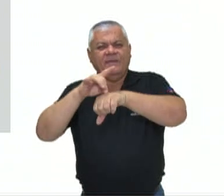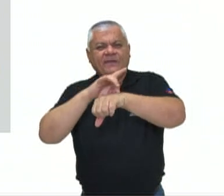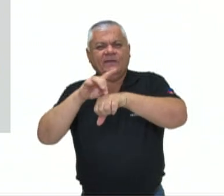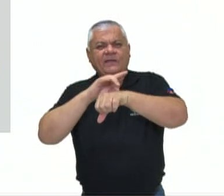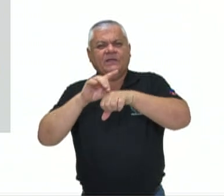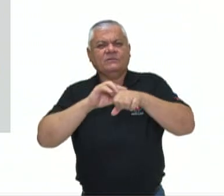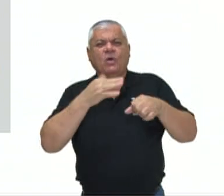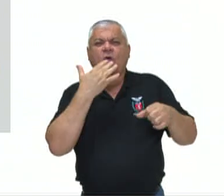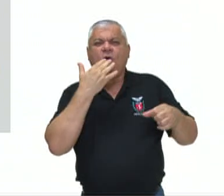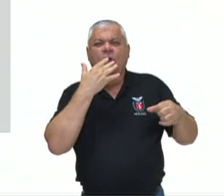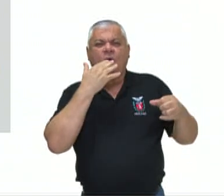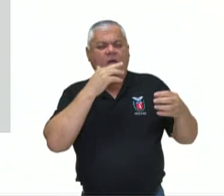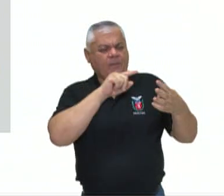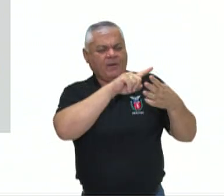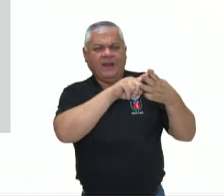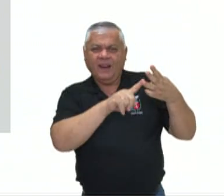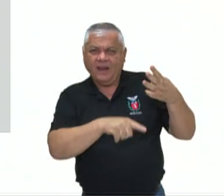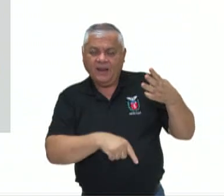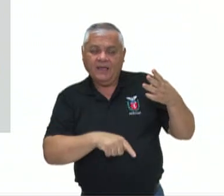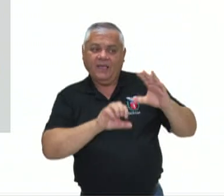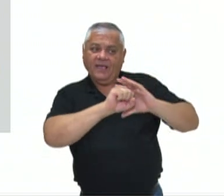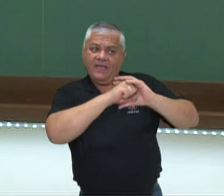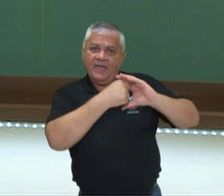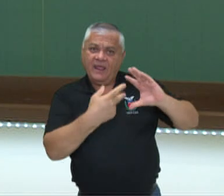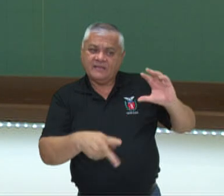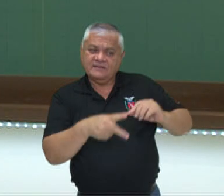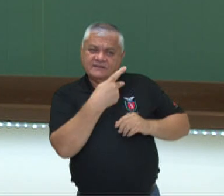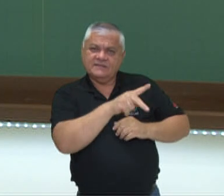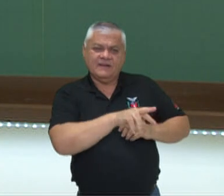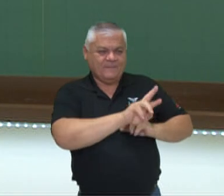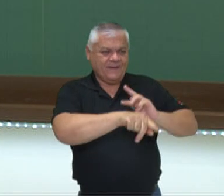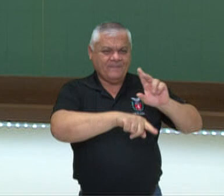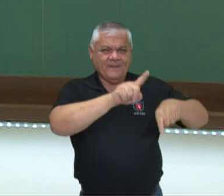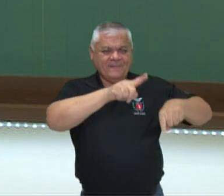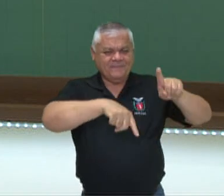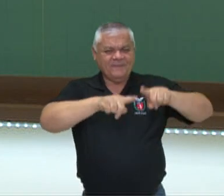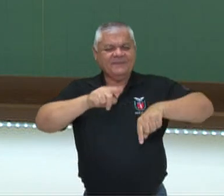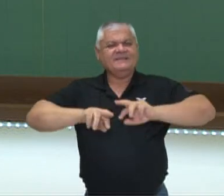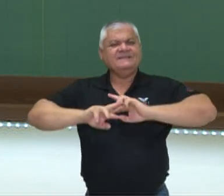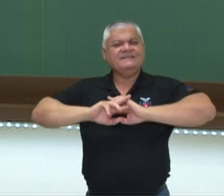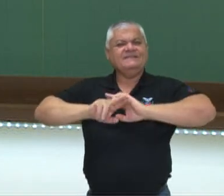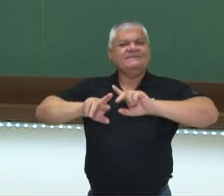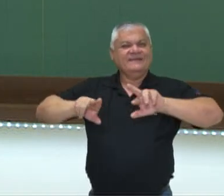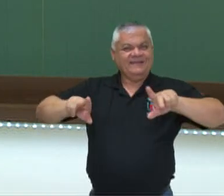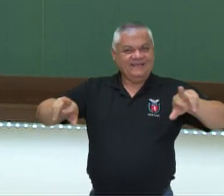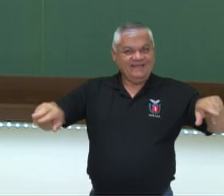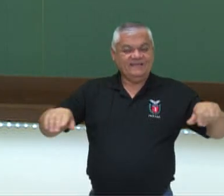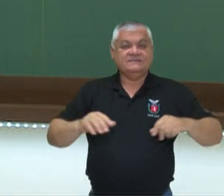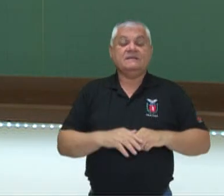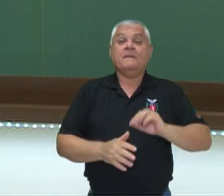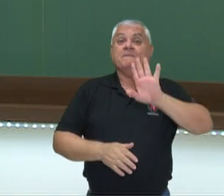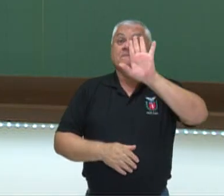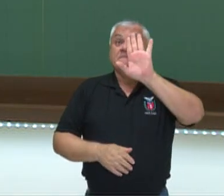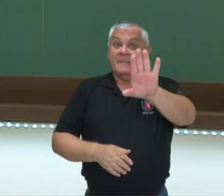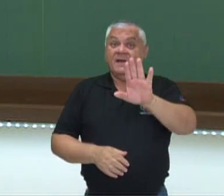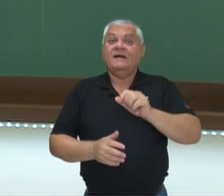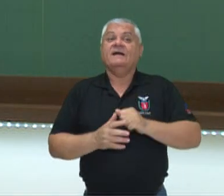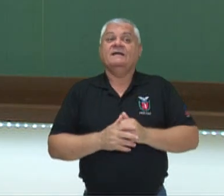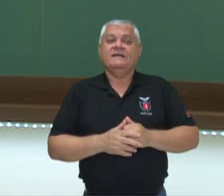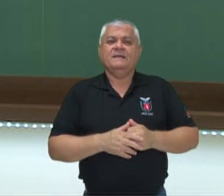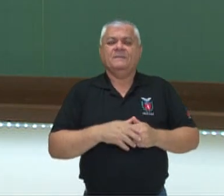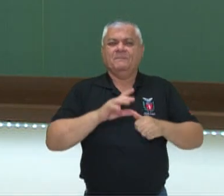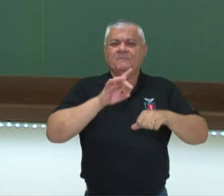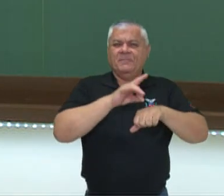essas características, esses atributos que variam, né? Que são diferentes de um ser para o outro. São brancos,